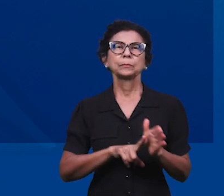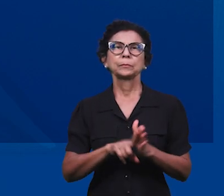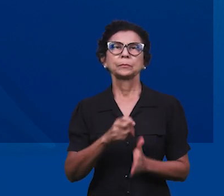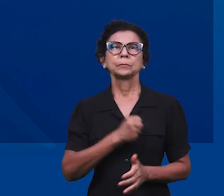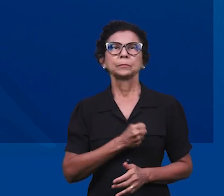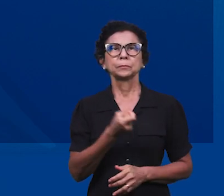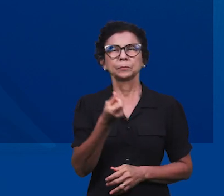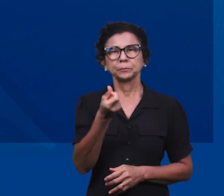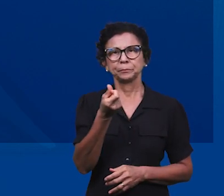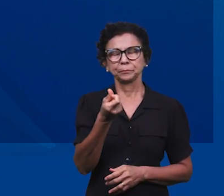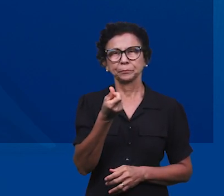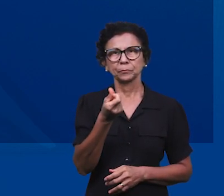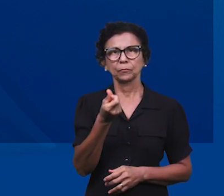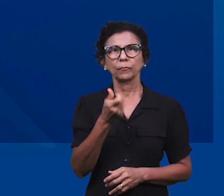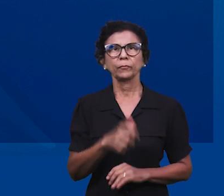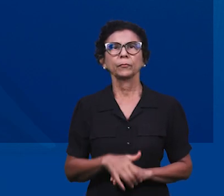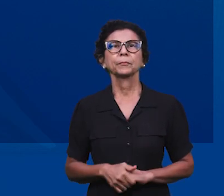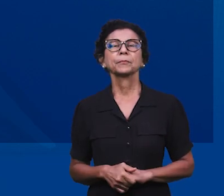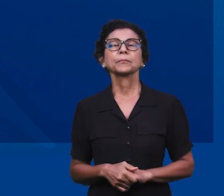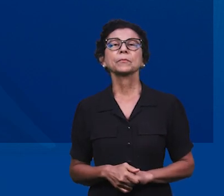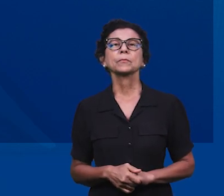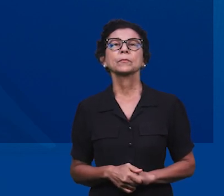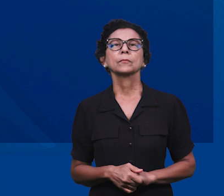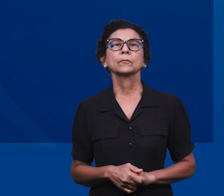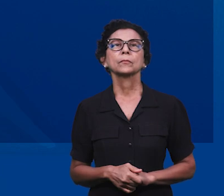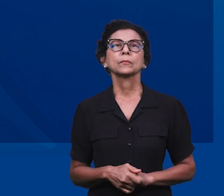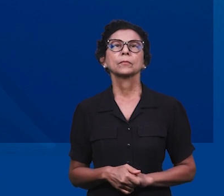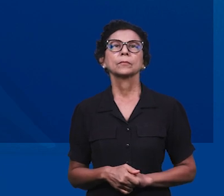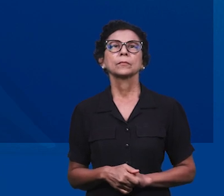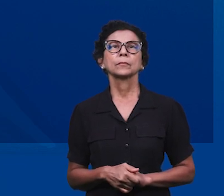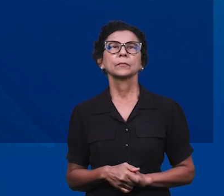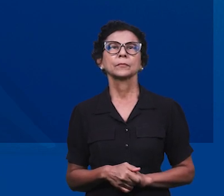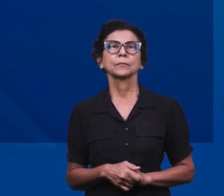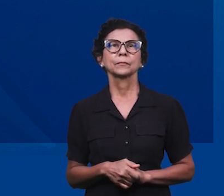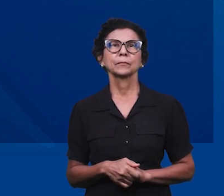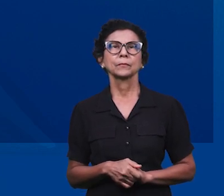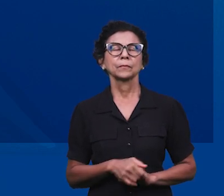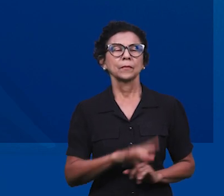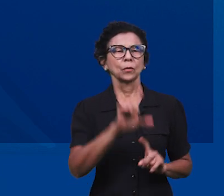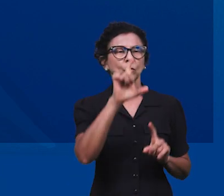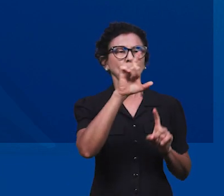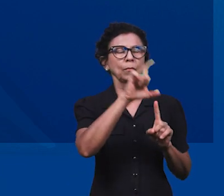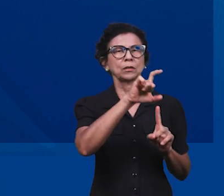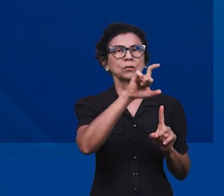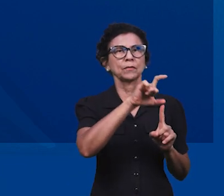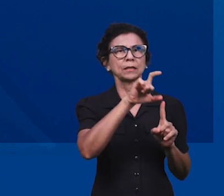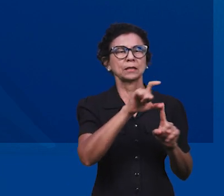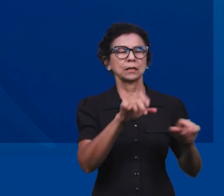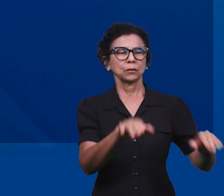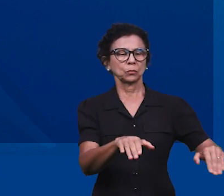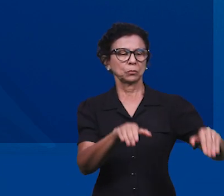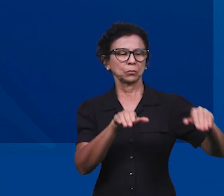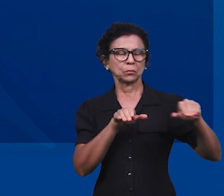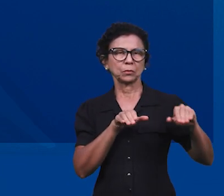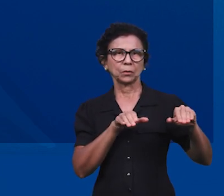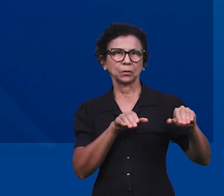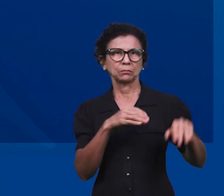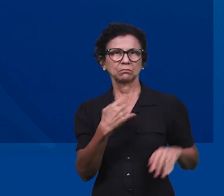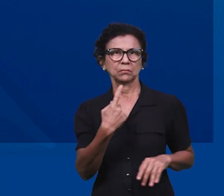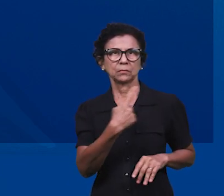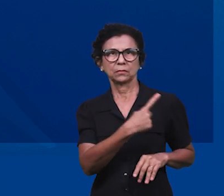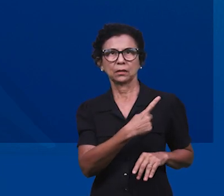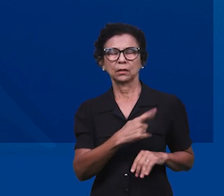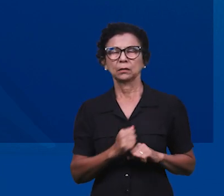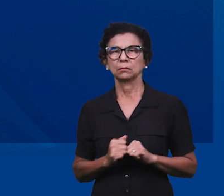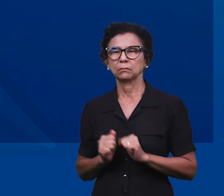número 6. A resposta é o trono de Satanás. Como que diz no Apocalipse,